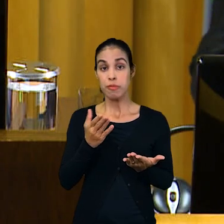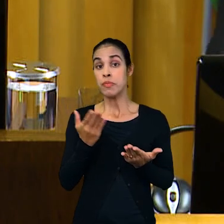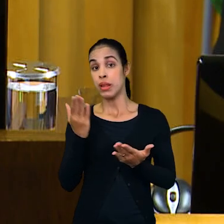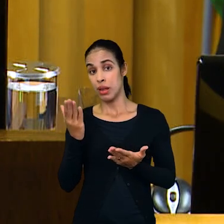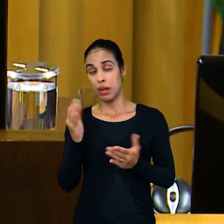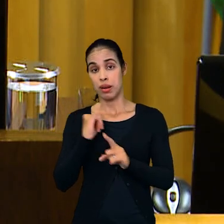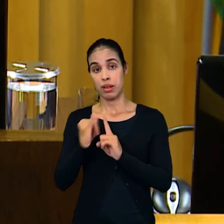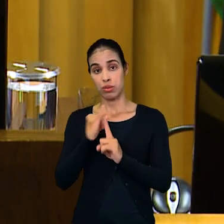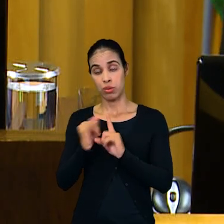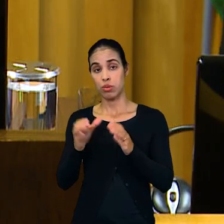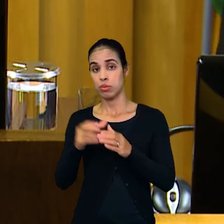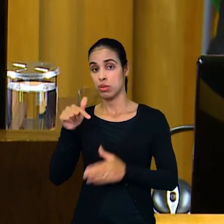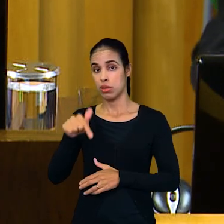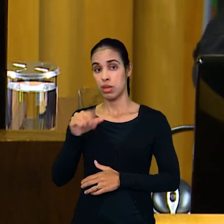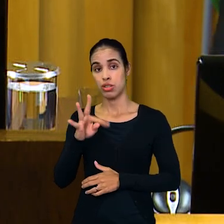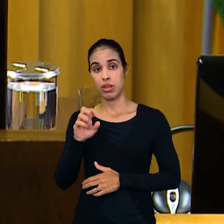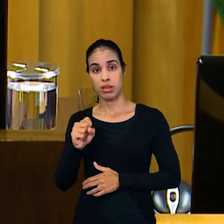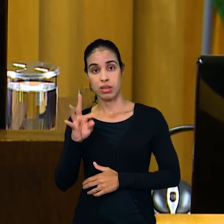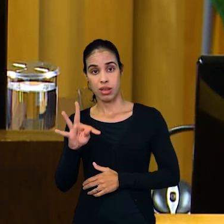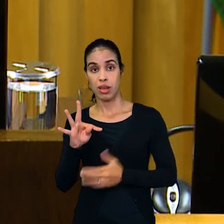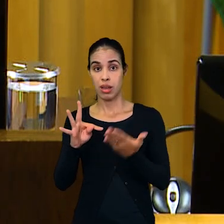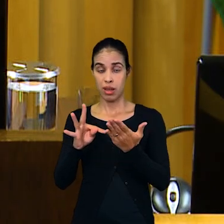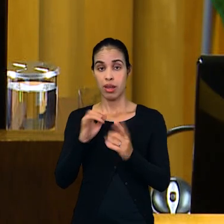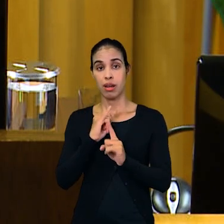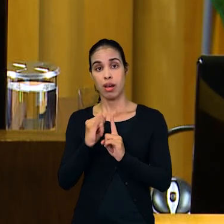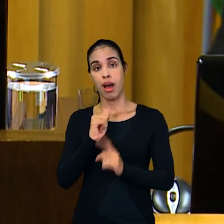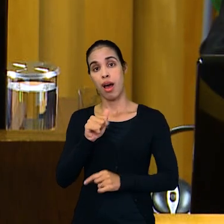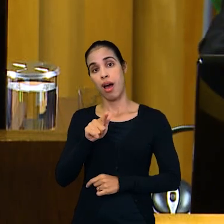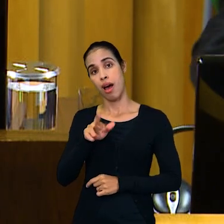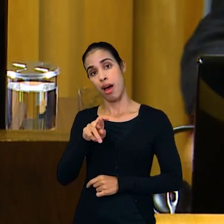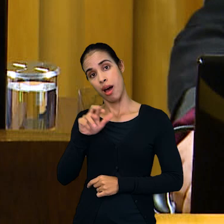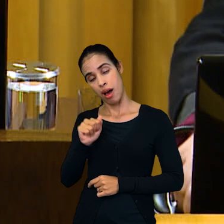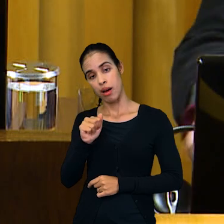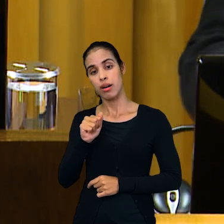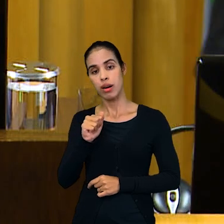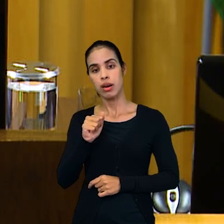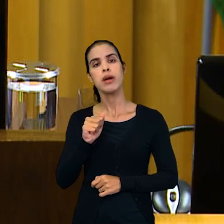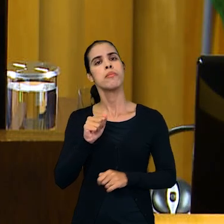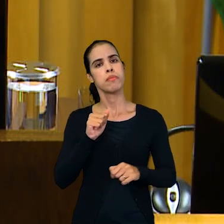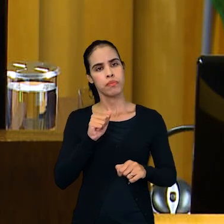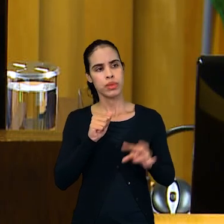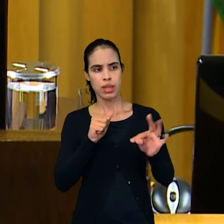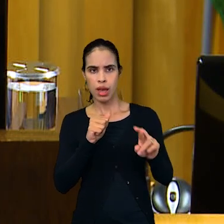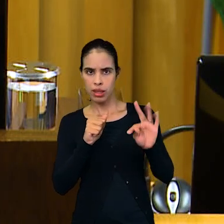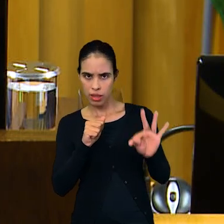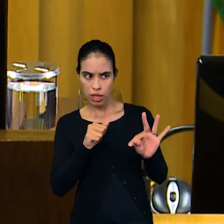O relator do processo na 7ª turma do TST, ministro Agra Belmonte, votou pela